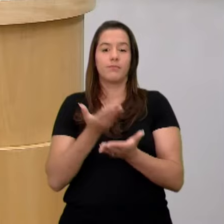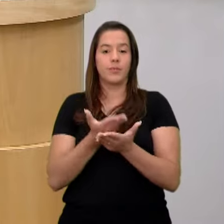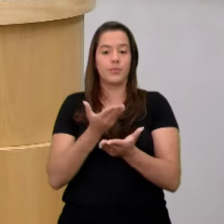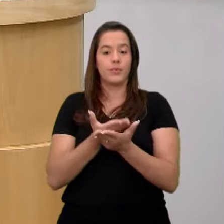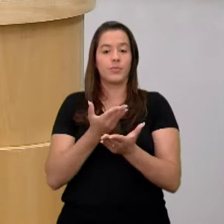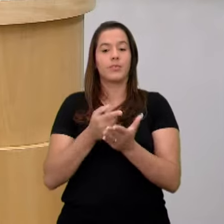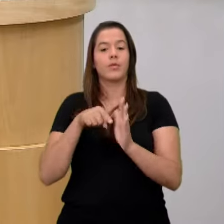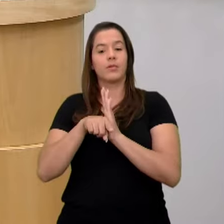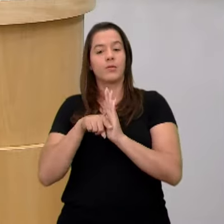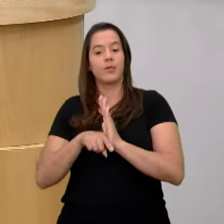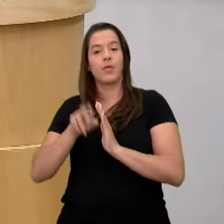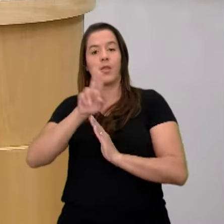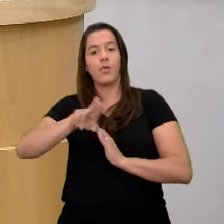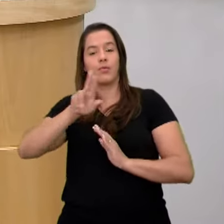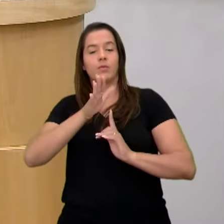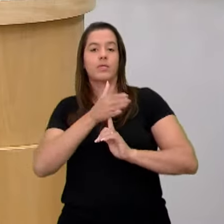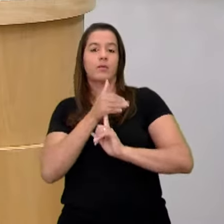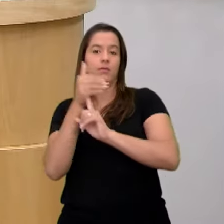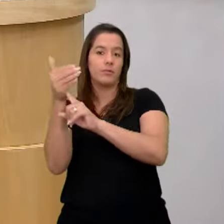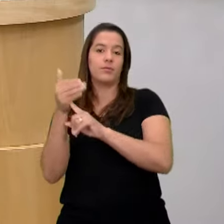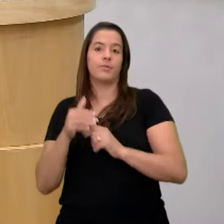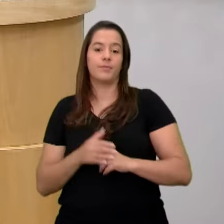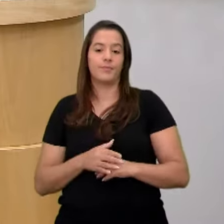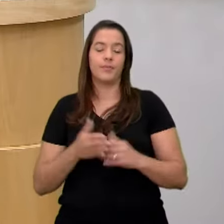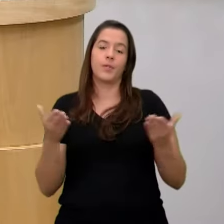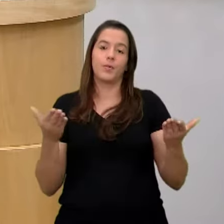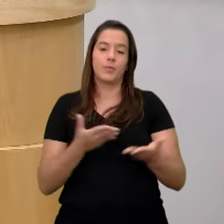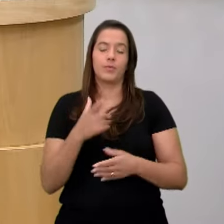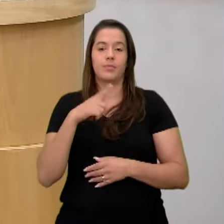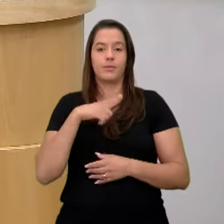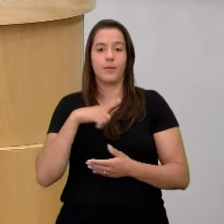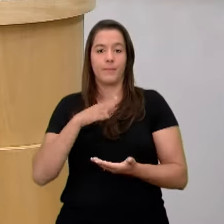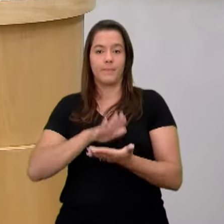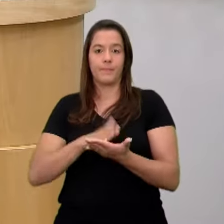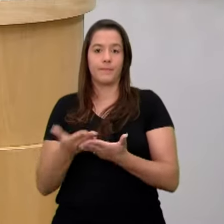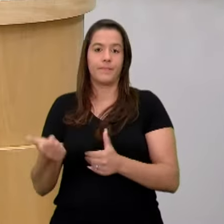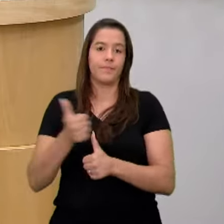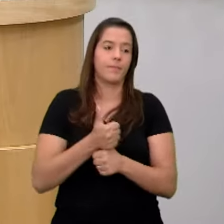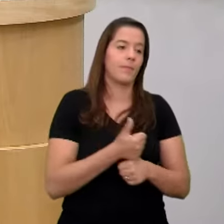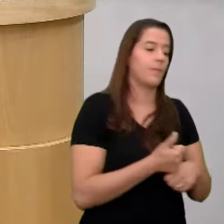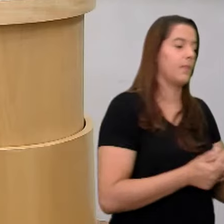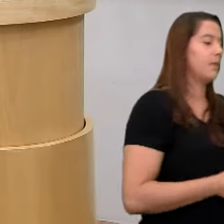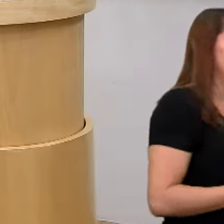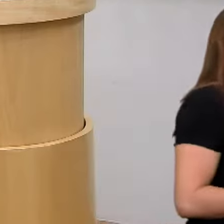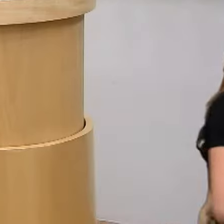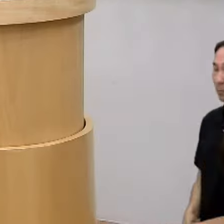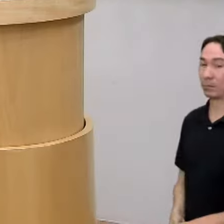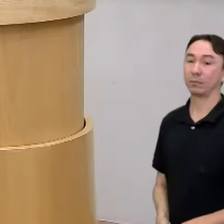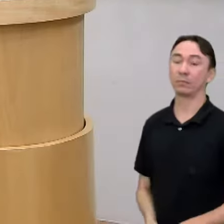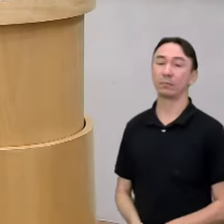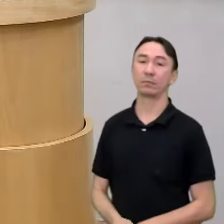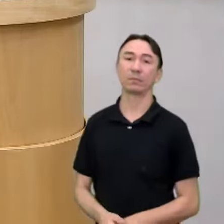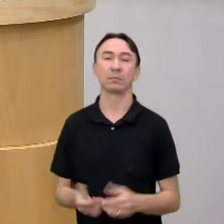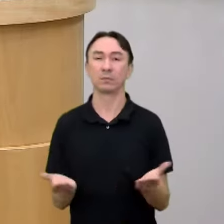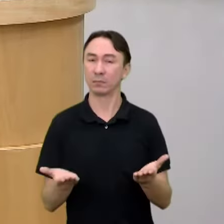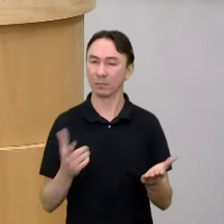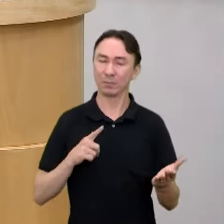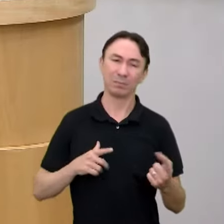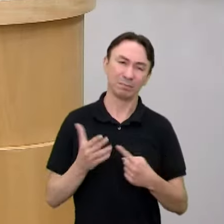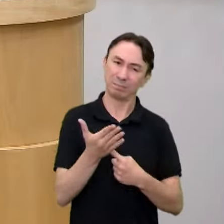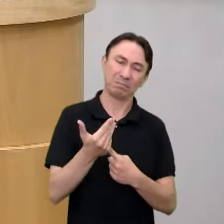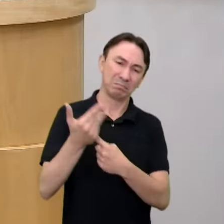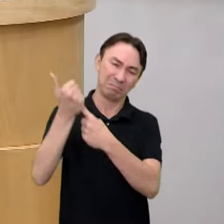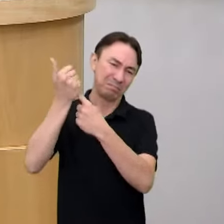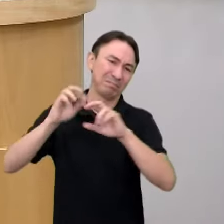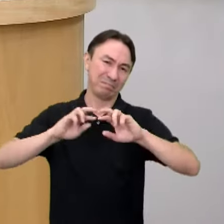ela usa muito a tecnologia, né? Então hoje nós temos aí tecnologias de ponta, que a gente usa satélite, a gente